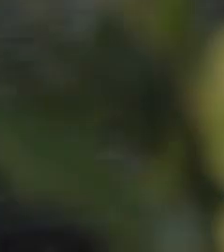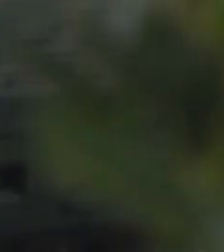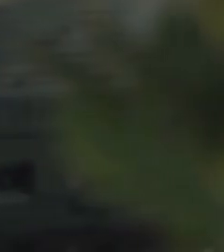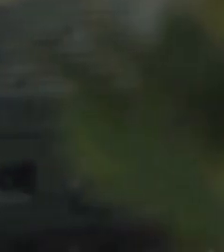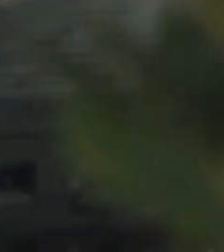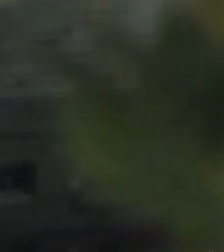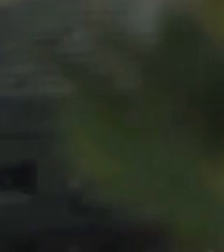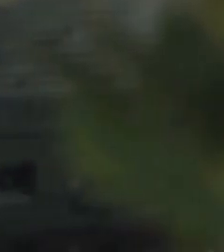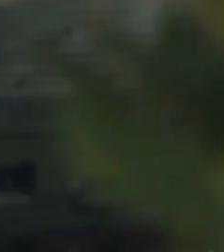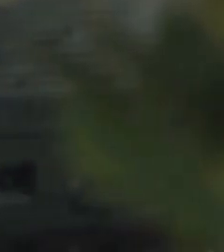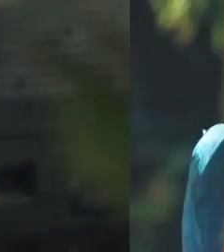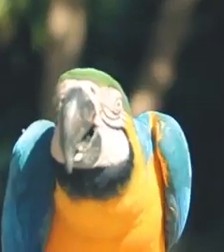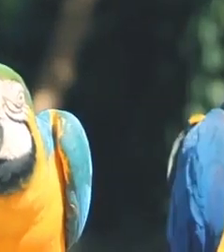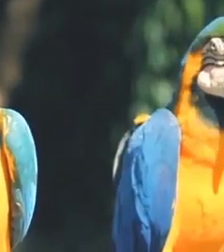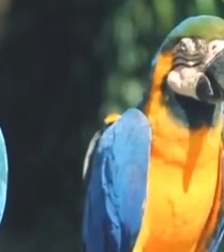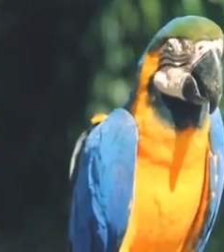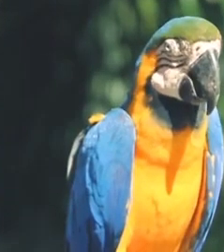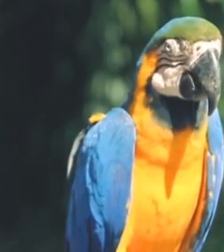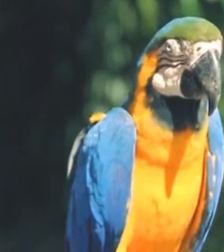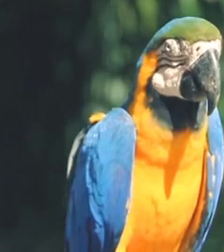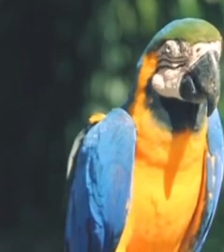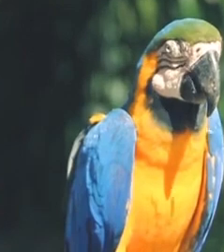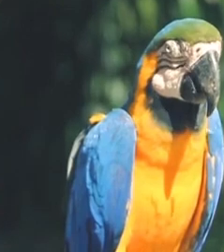todo lugar.